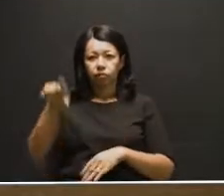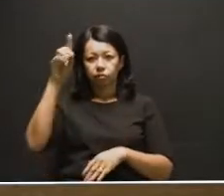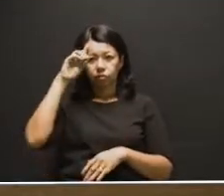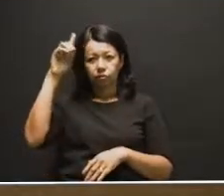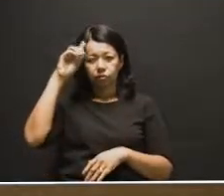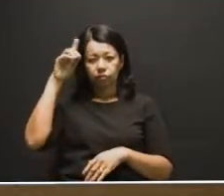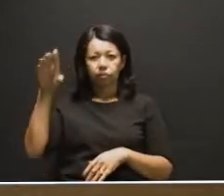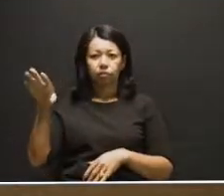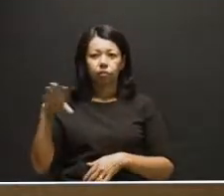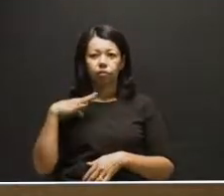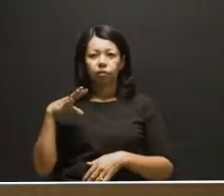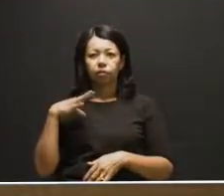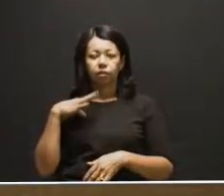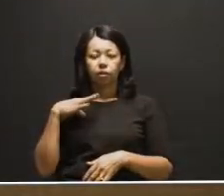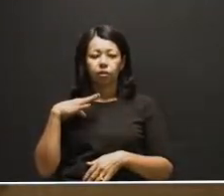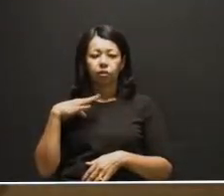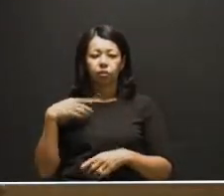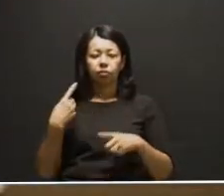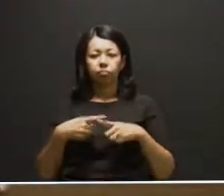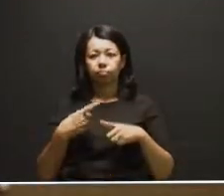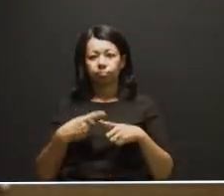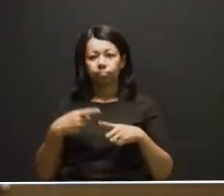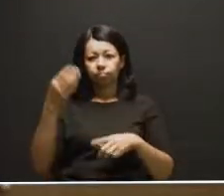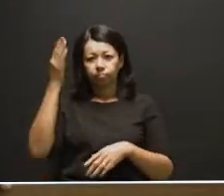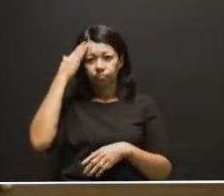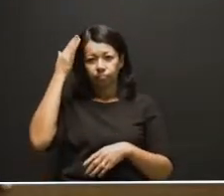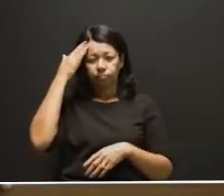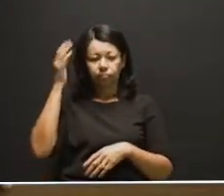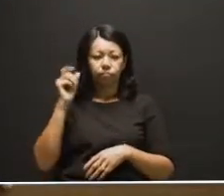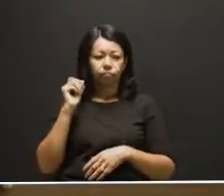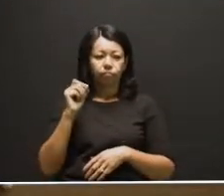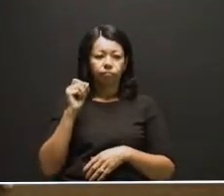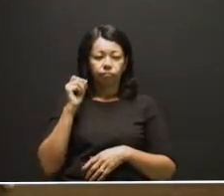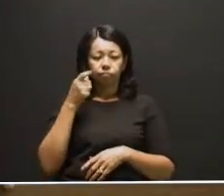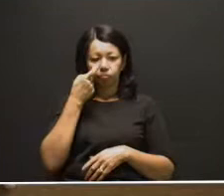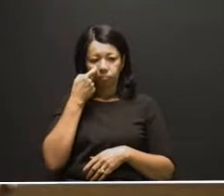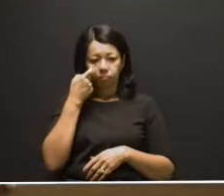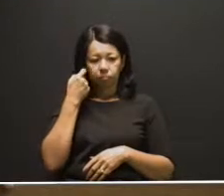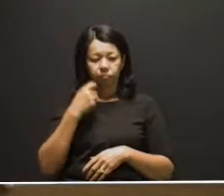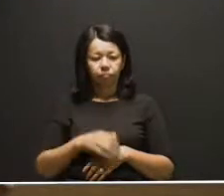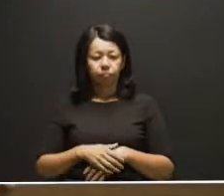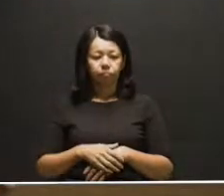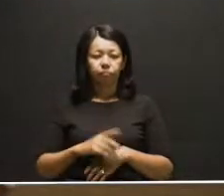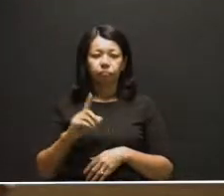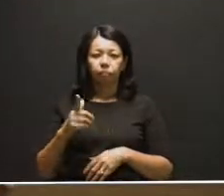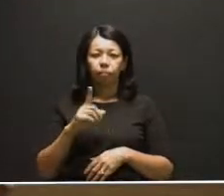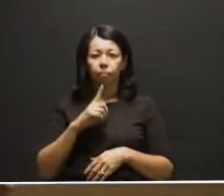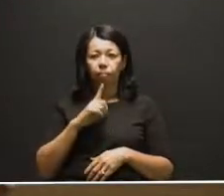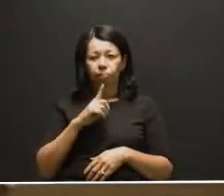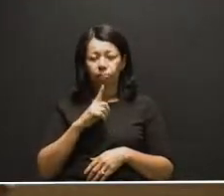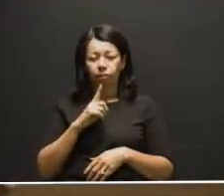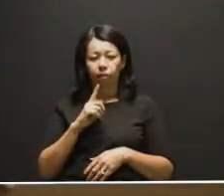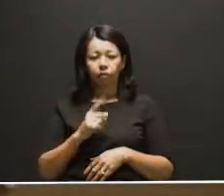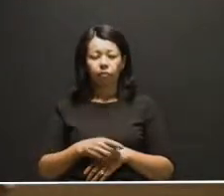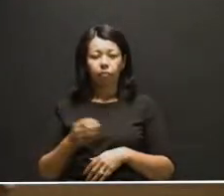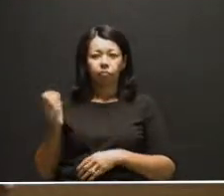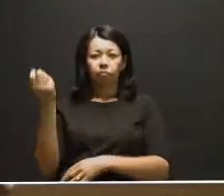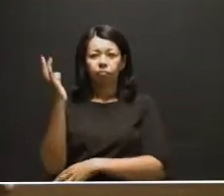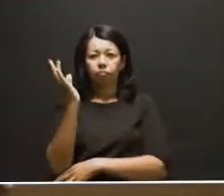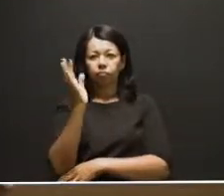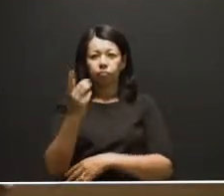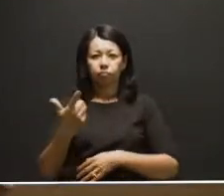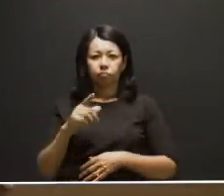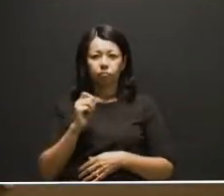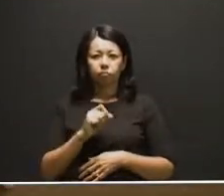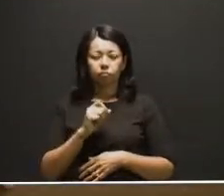nós a cidade porque sabemos que vou dispensar até a questão ambiental de falar o quanto é importante uma árvore